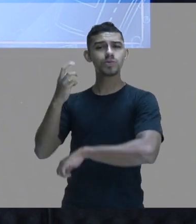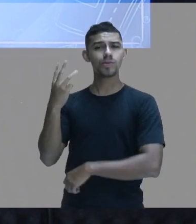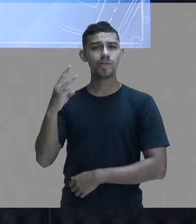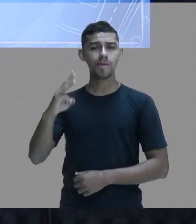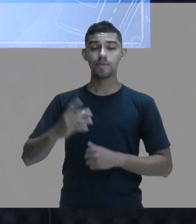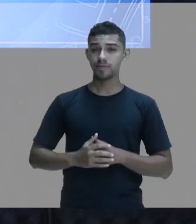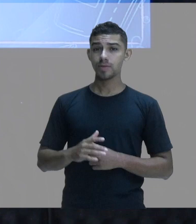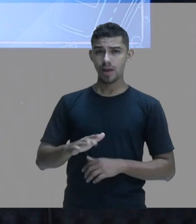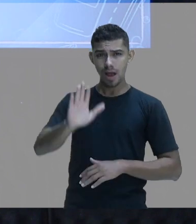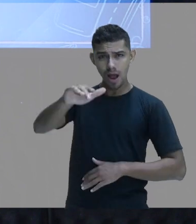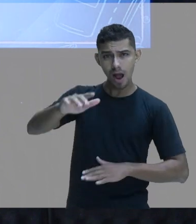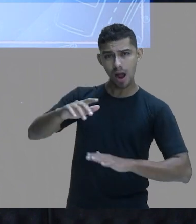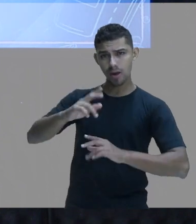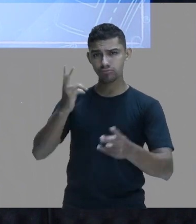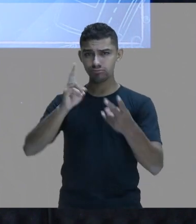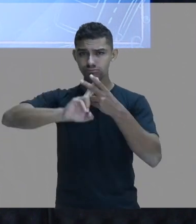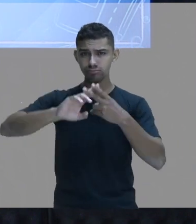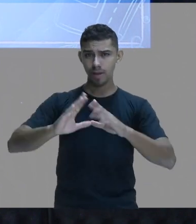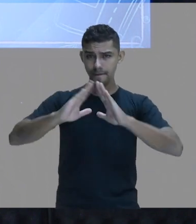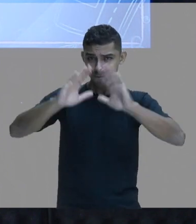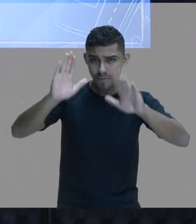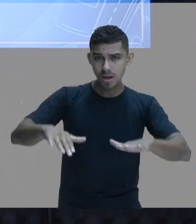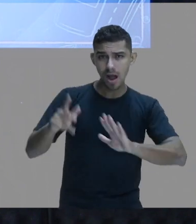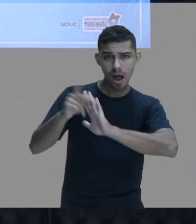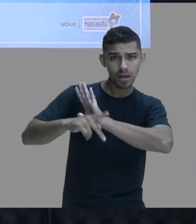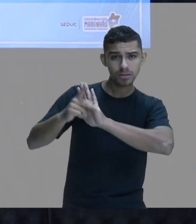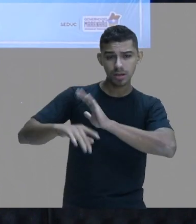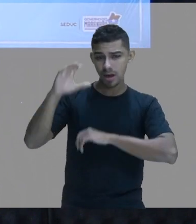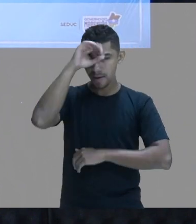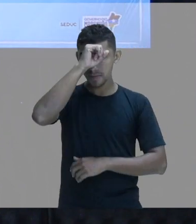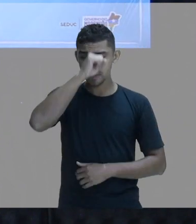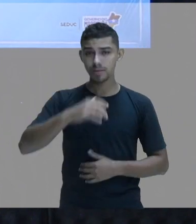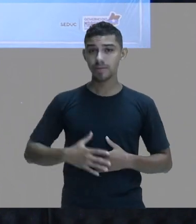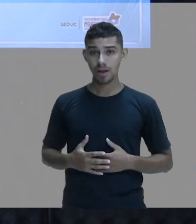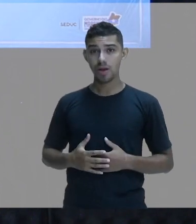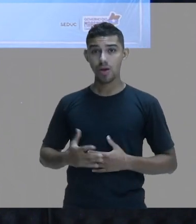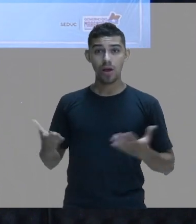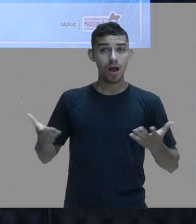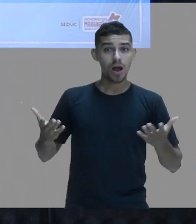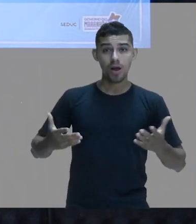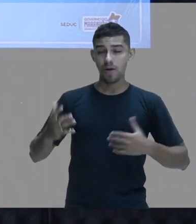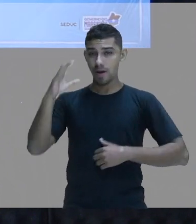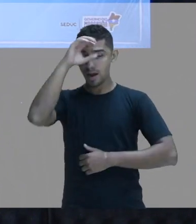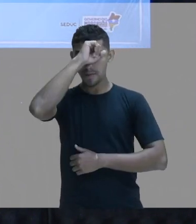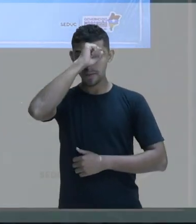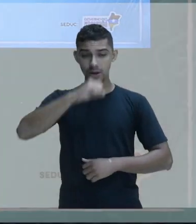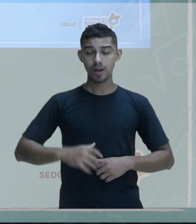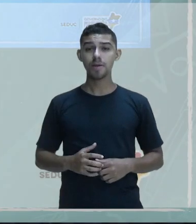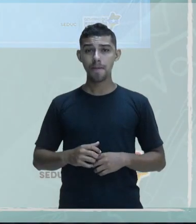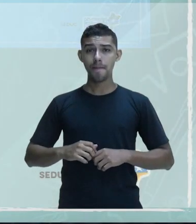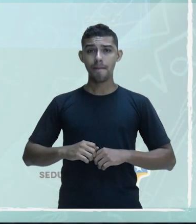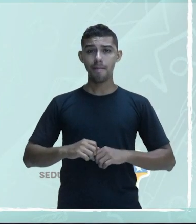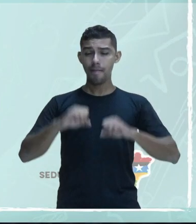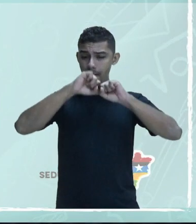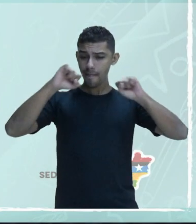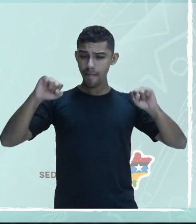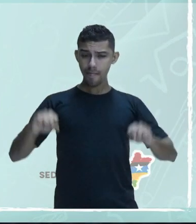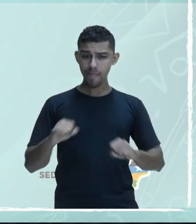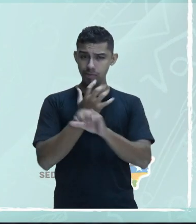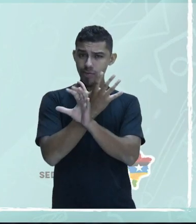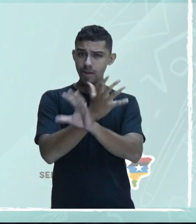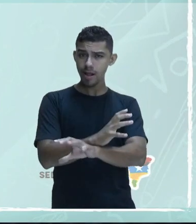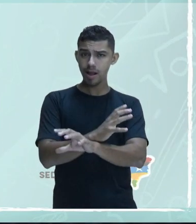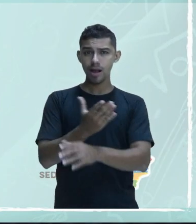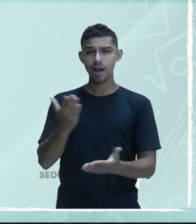nós iremos aprender aqui um pouquinho sobre o sistema esquelético. Então, para essa aula de hoje, eu organizei da seguinte forma. Nós iremos aprender